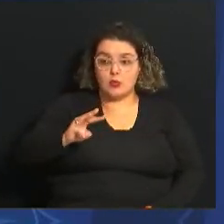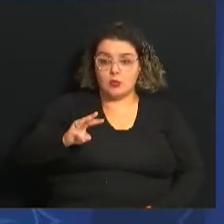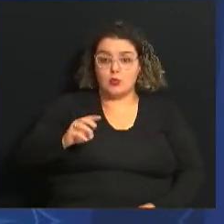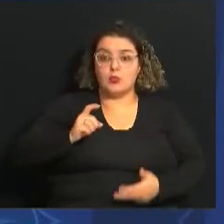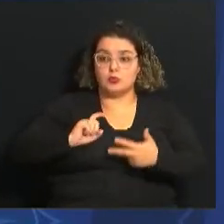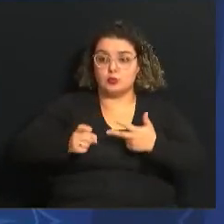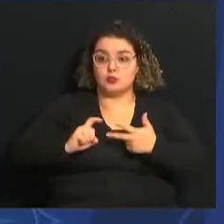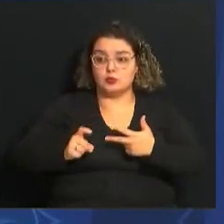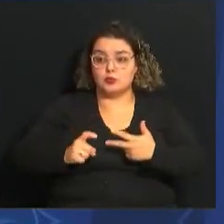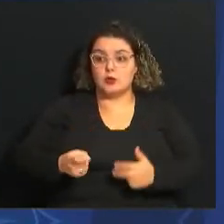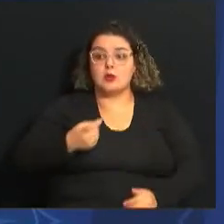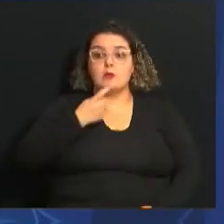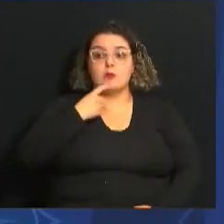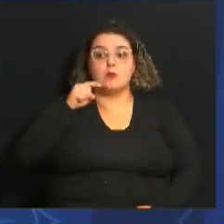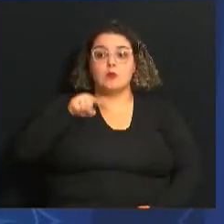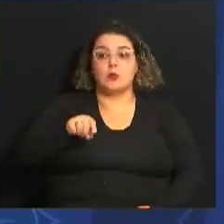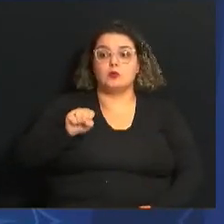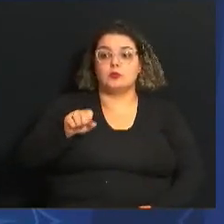Executivo,